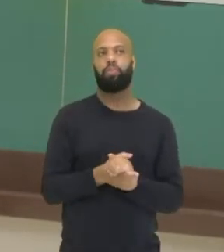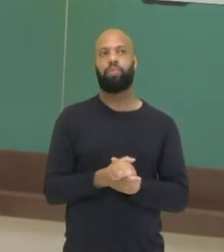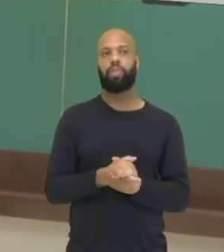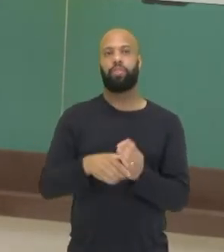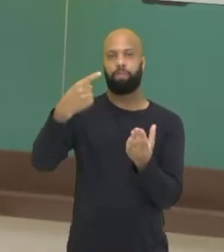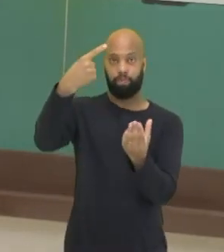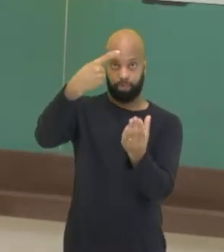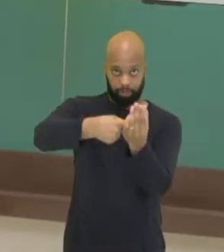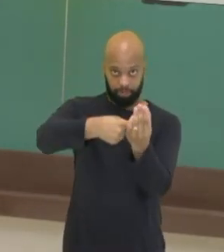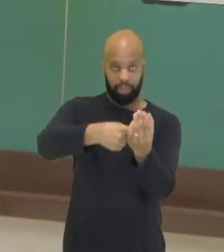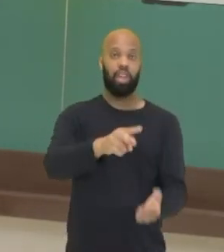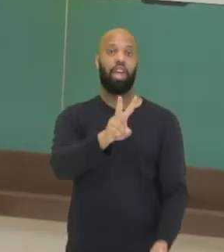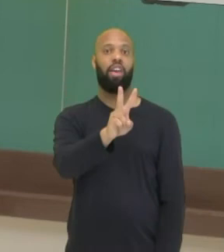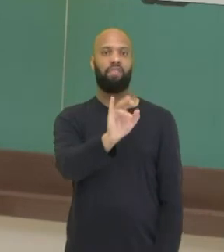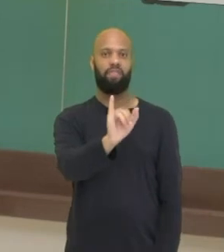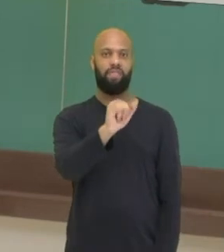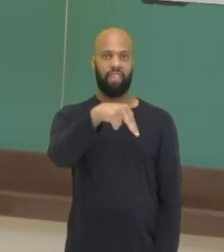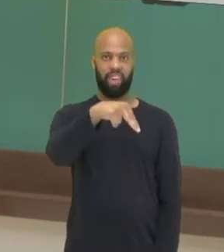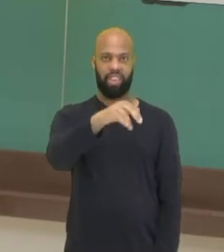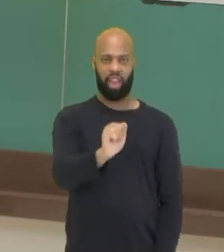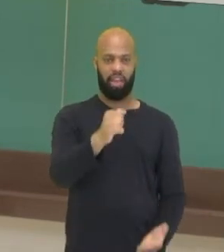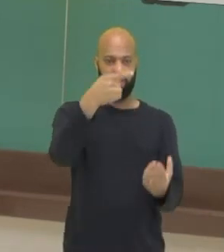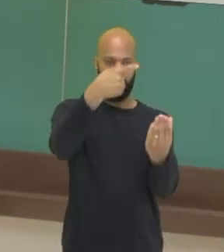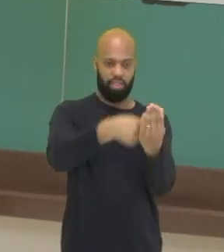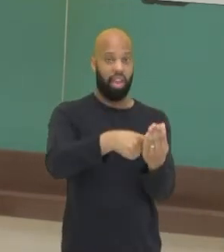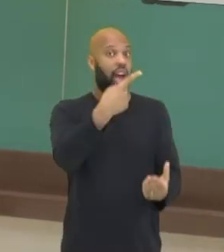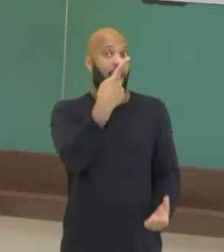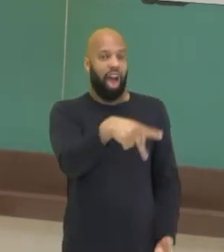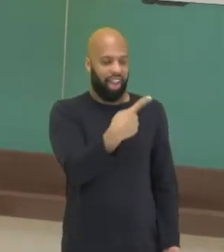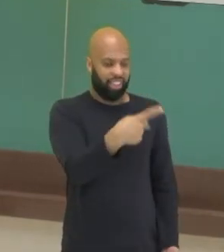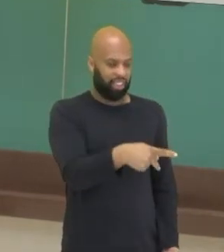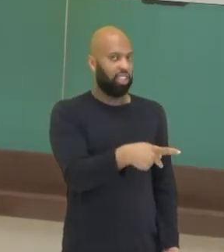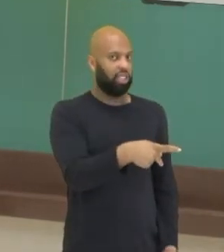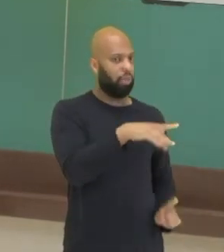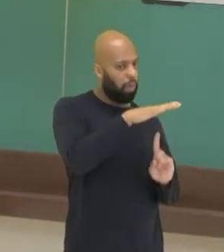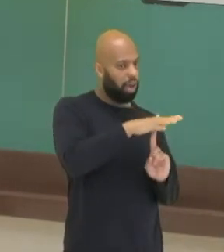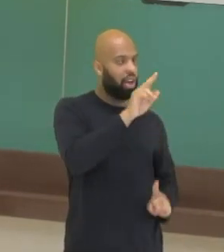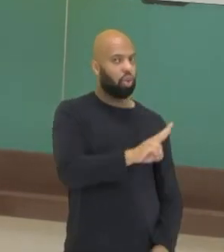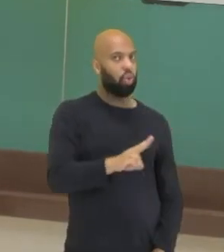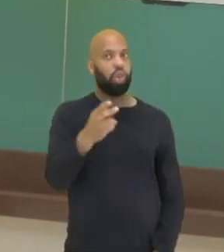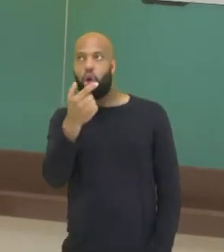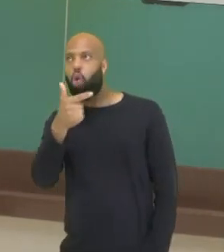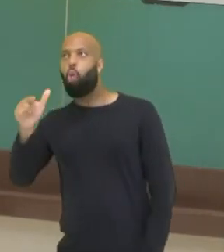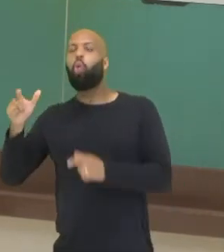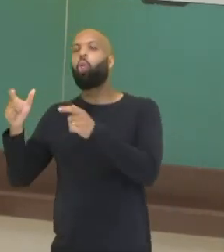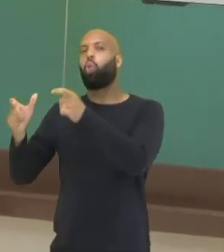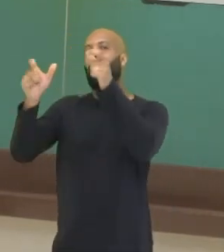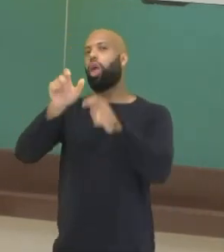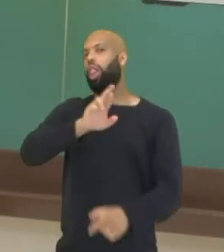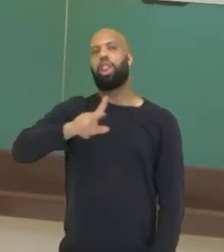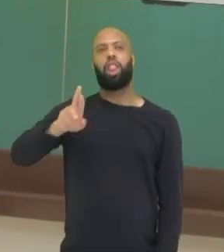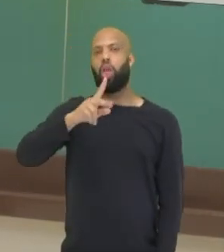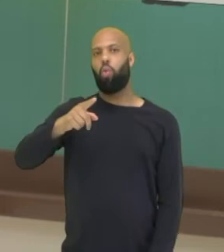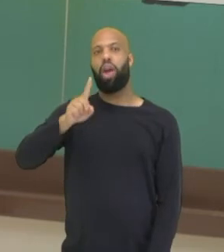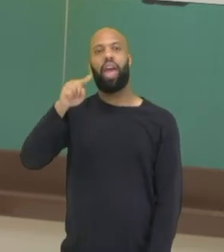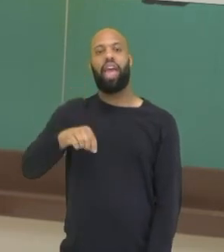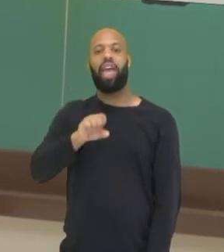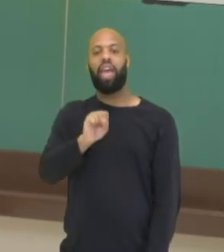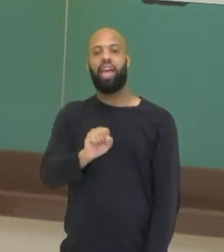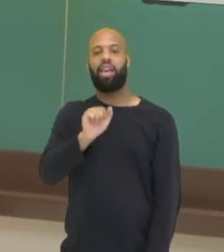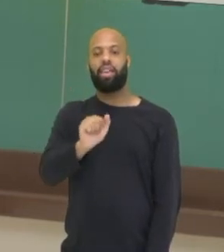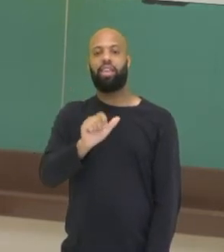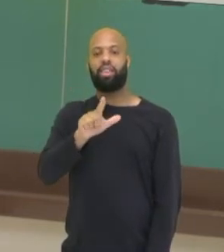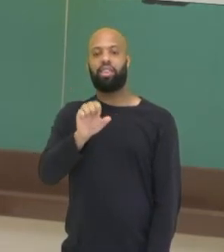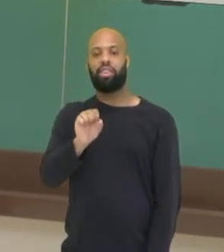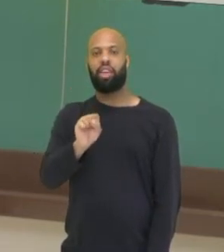expressão vina é usada mais aqui no Paraná, né? Em outras localidades do Brasil, praticamente na maioria delas é salsicha, né?